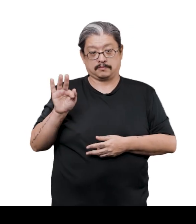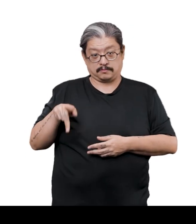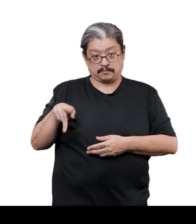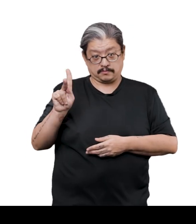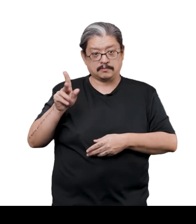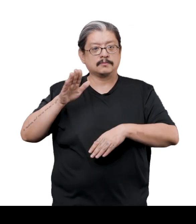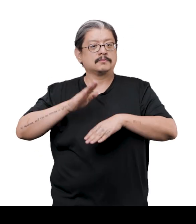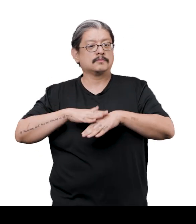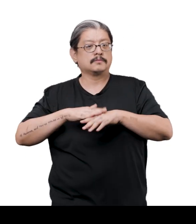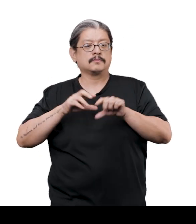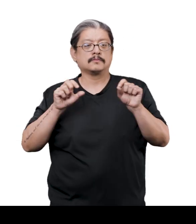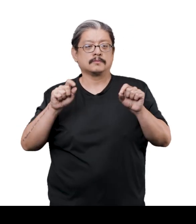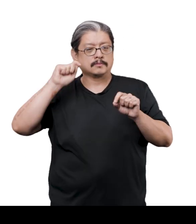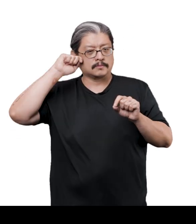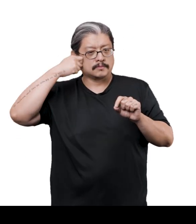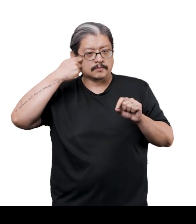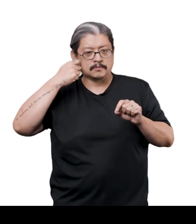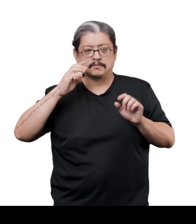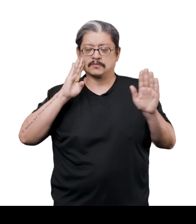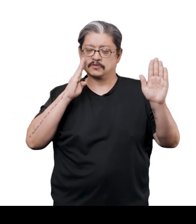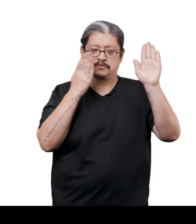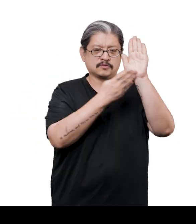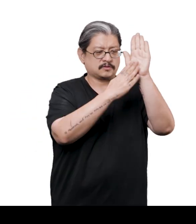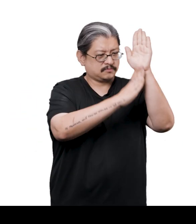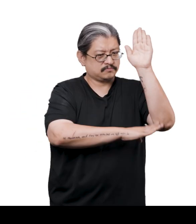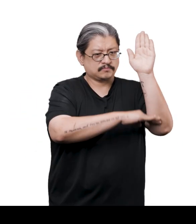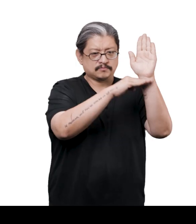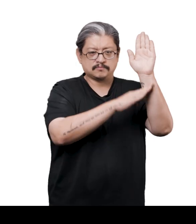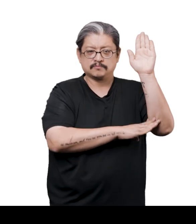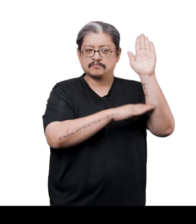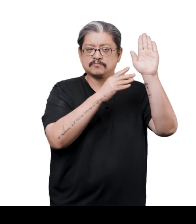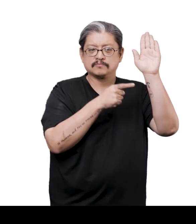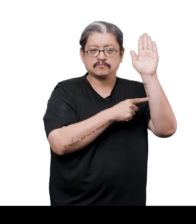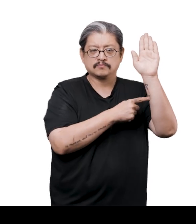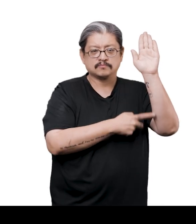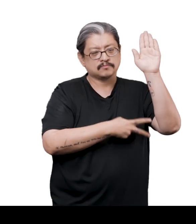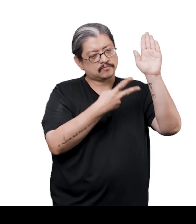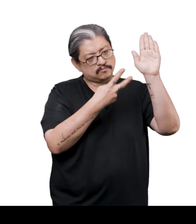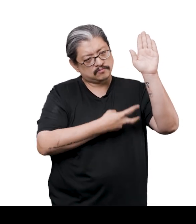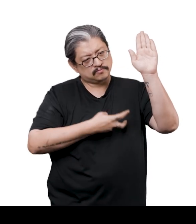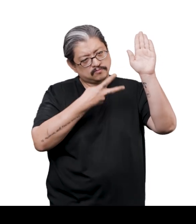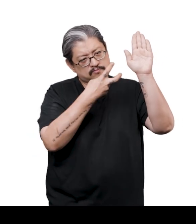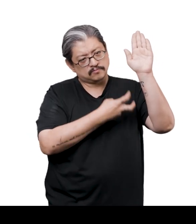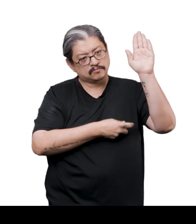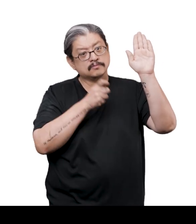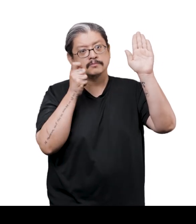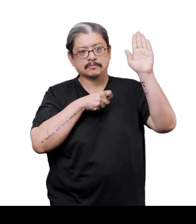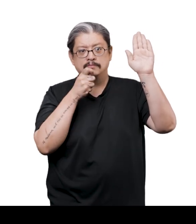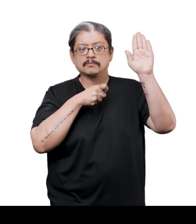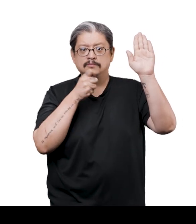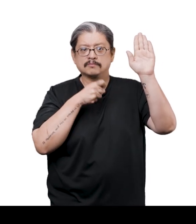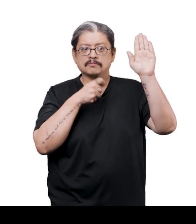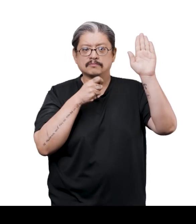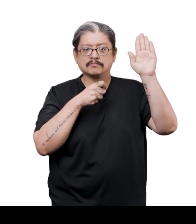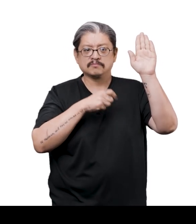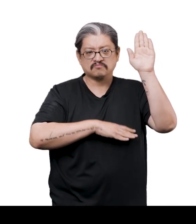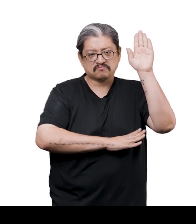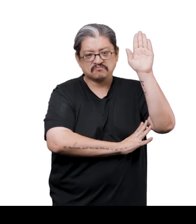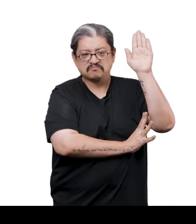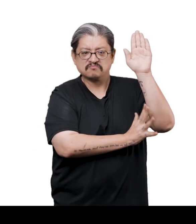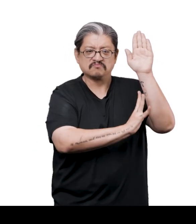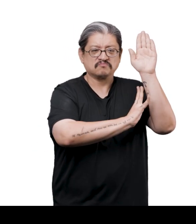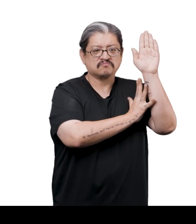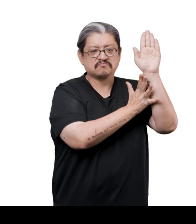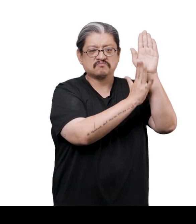impressão preta diretamente sobre as texturas das árvores, criando impressões que exploravam os sulcos, veios